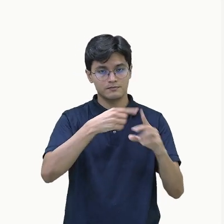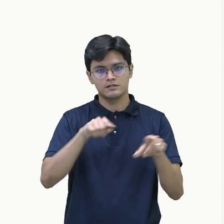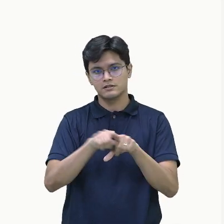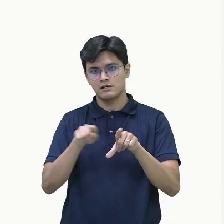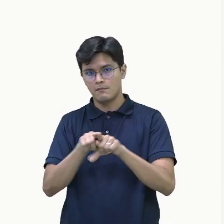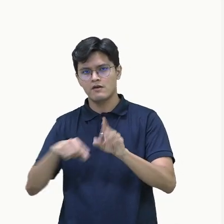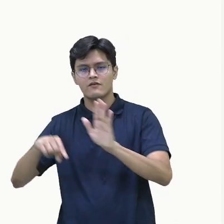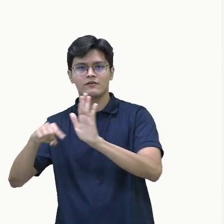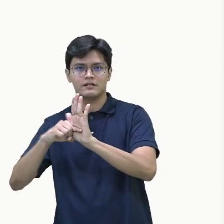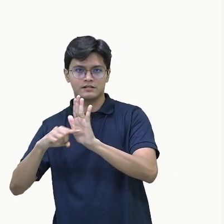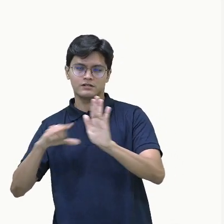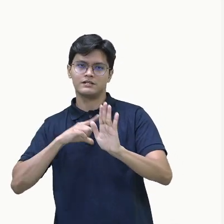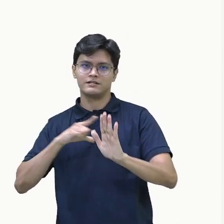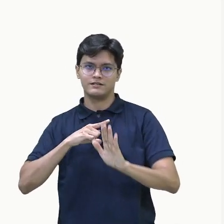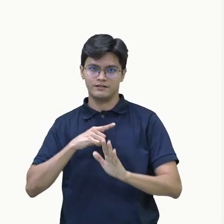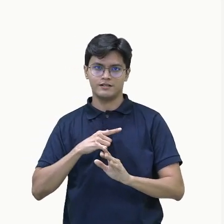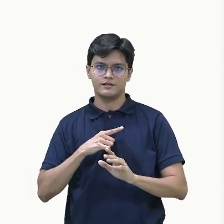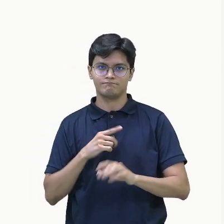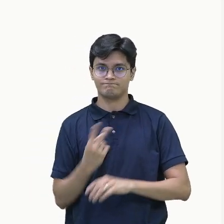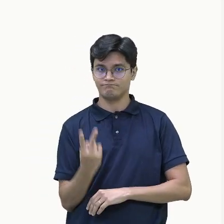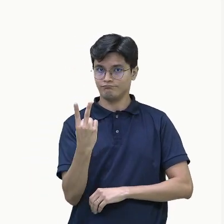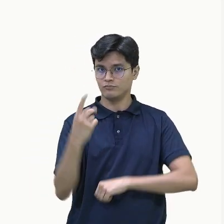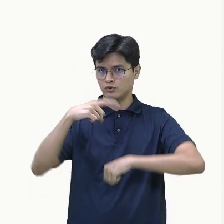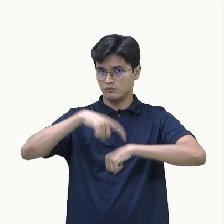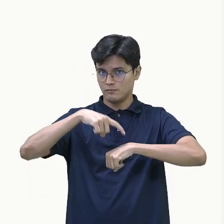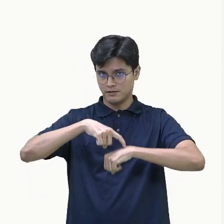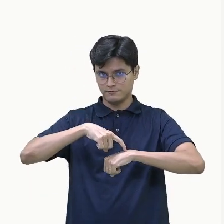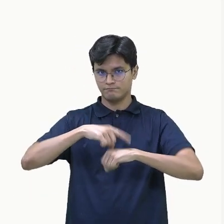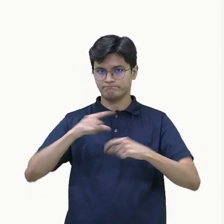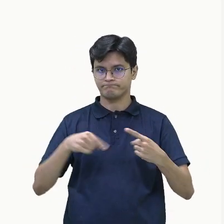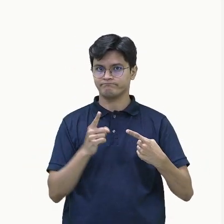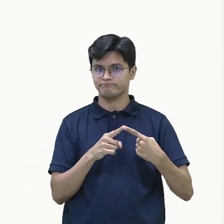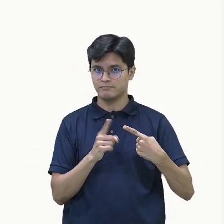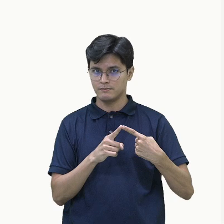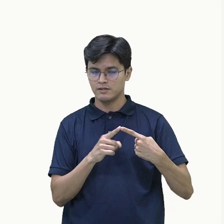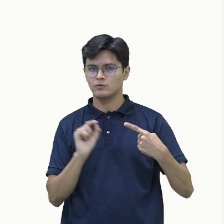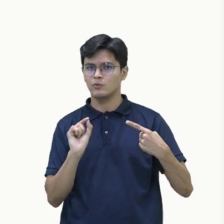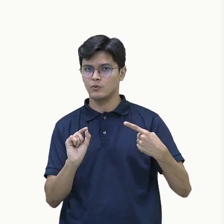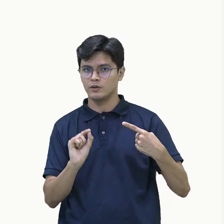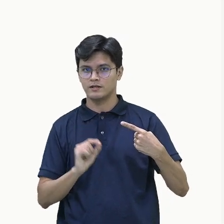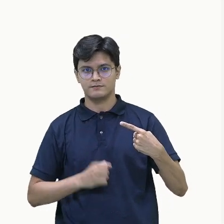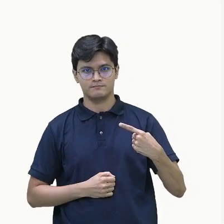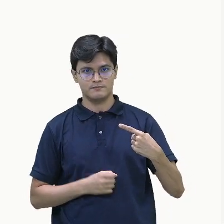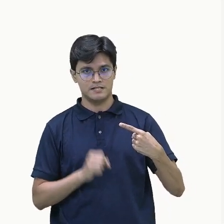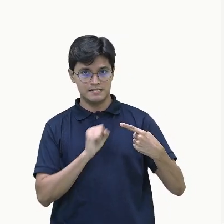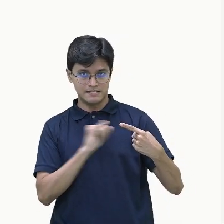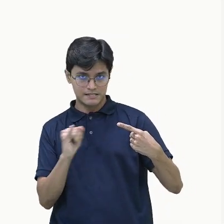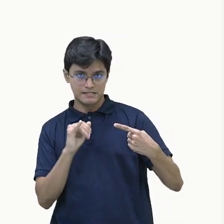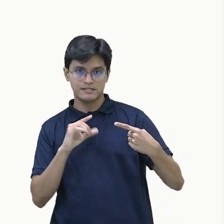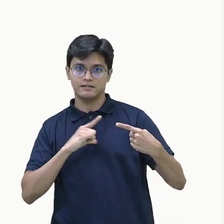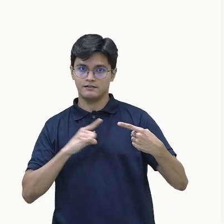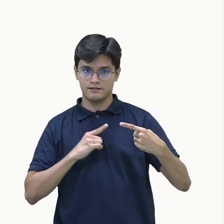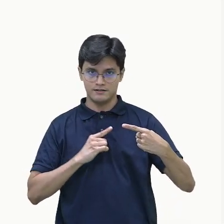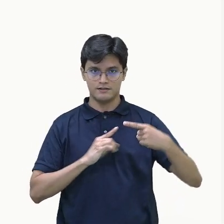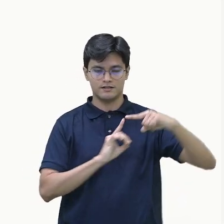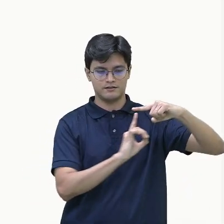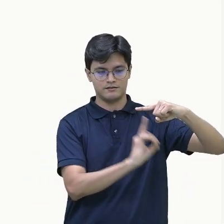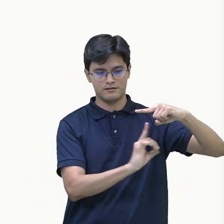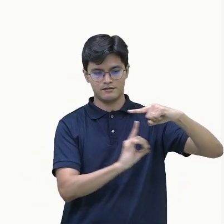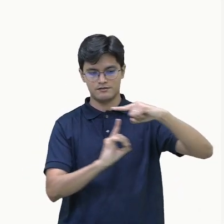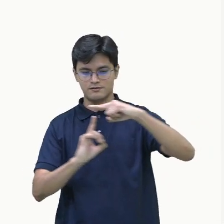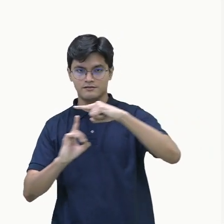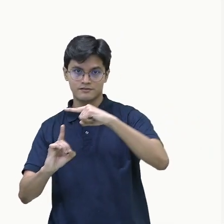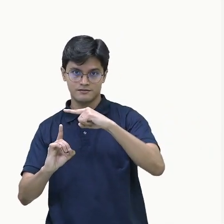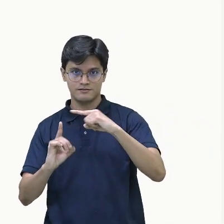eu vou ter dois momentos, já vou adiantando para vocês. O primeiro é quando os denominadores